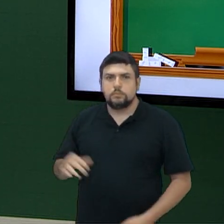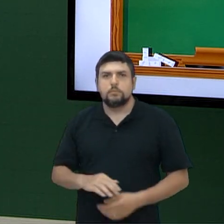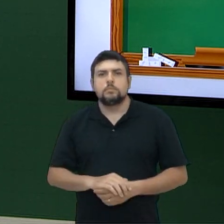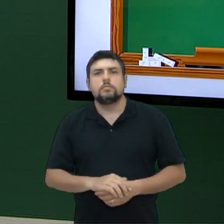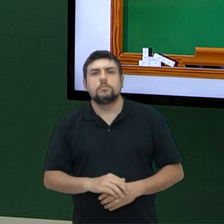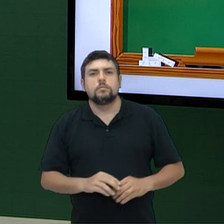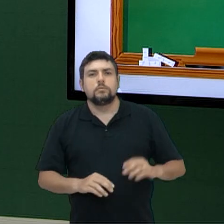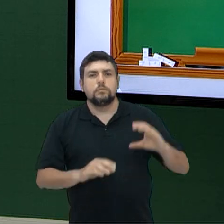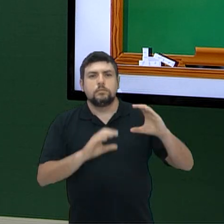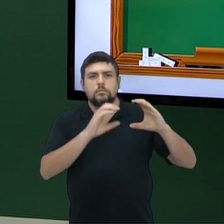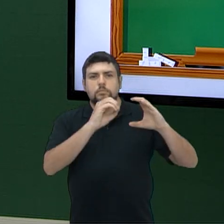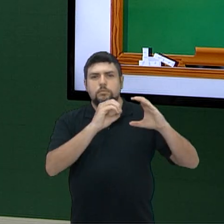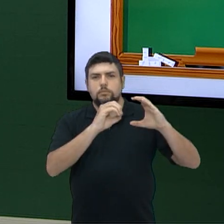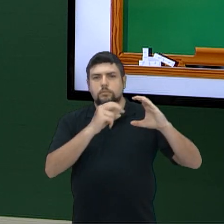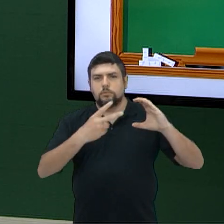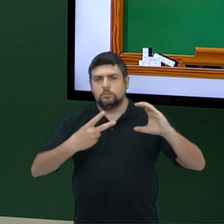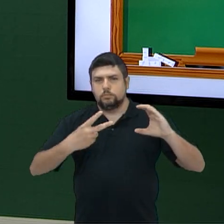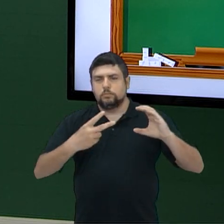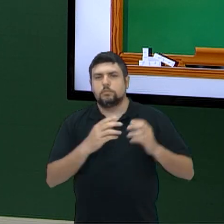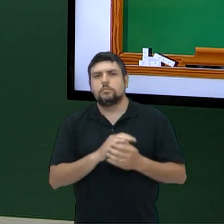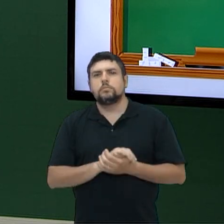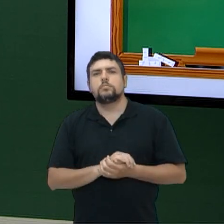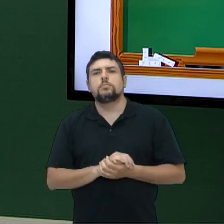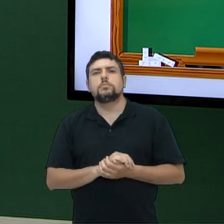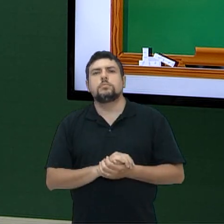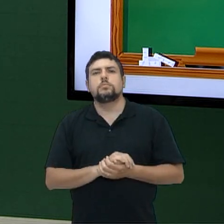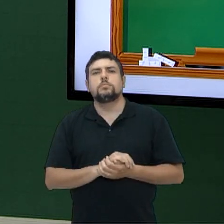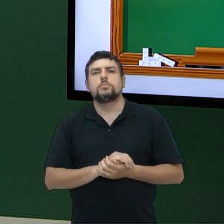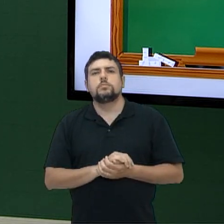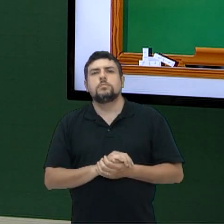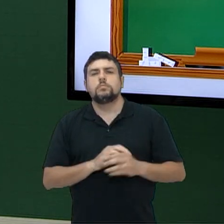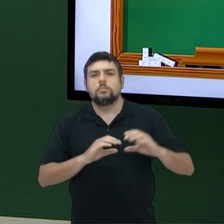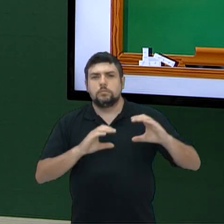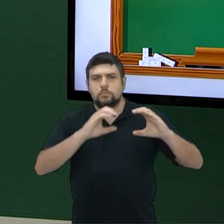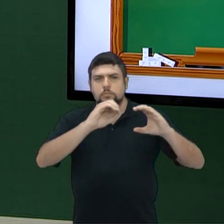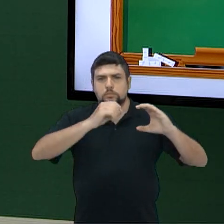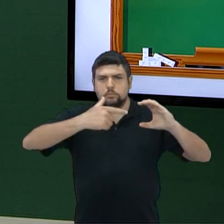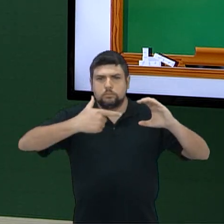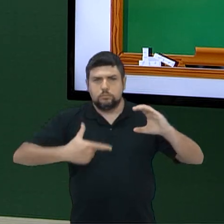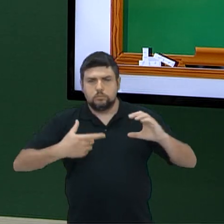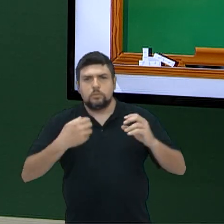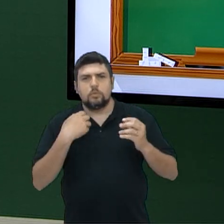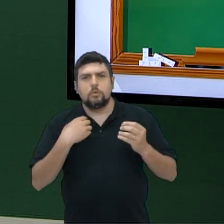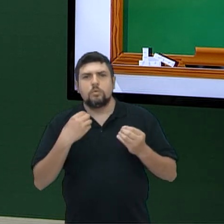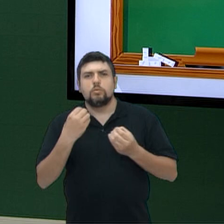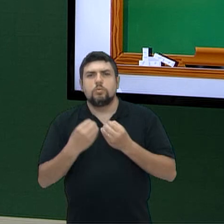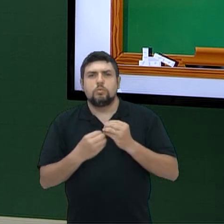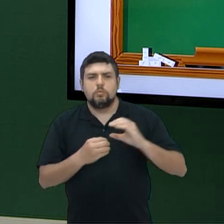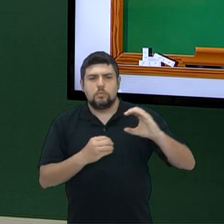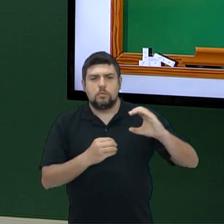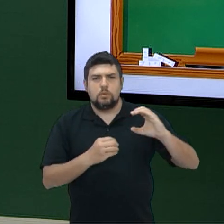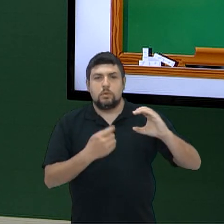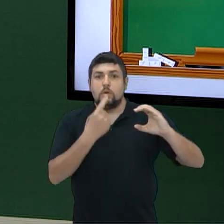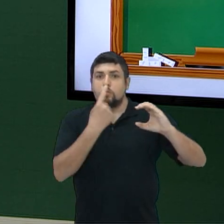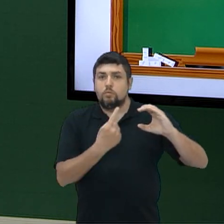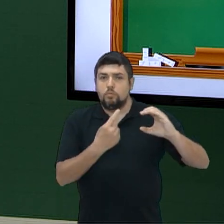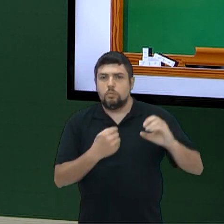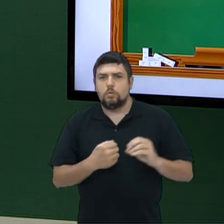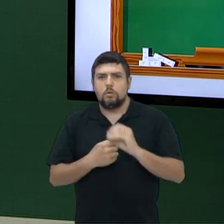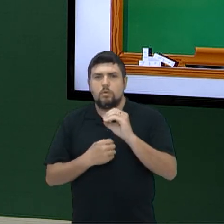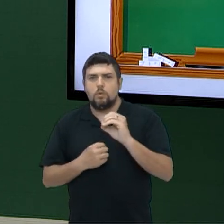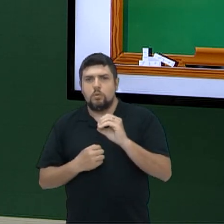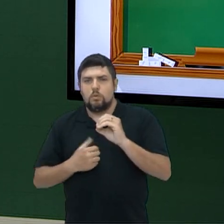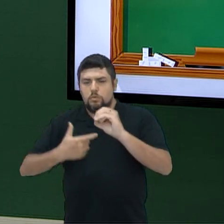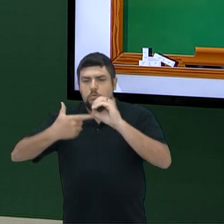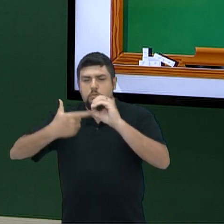CO2. Um átomo de carbono, dois átomos de oxigênio. O carbono,